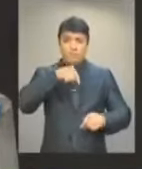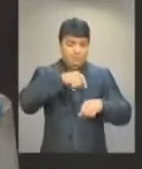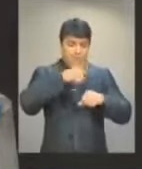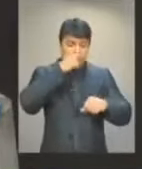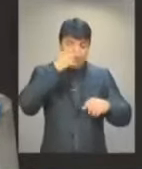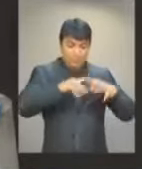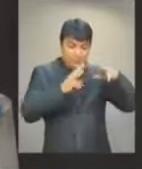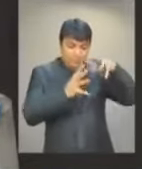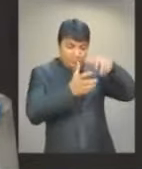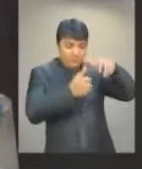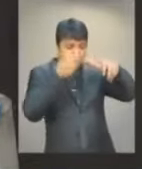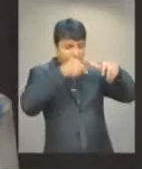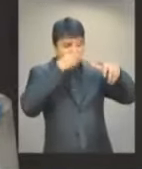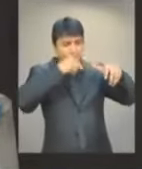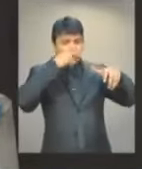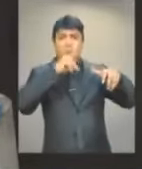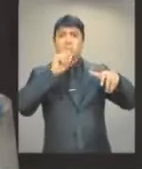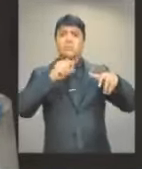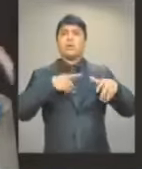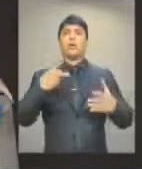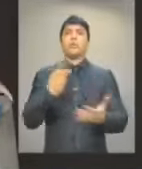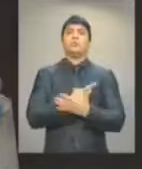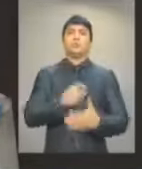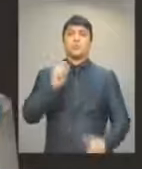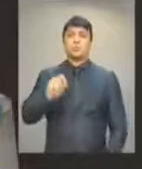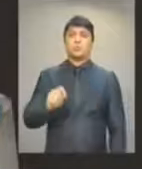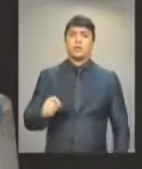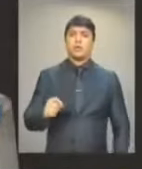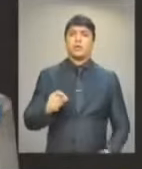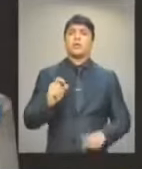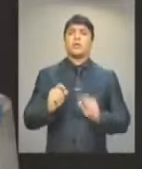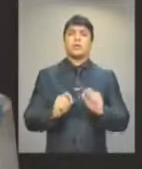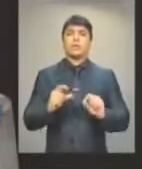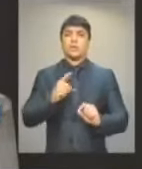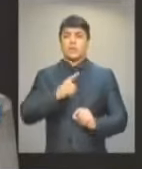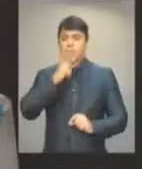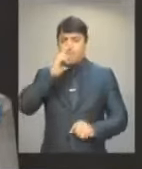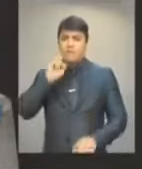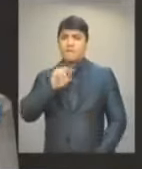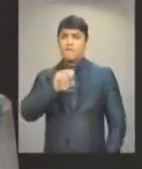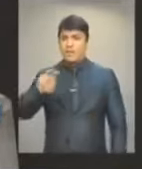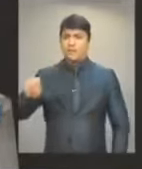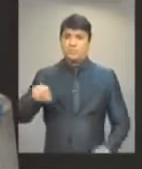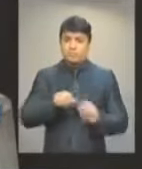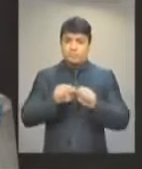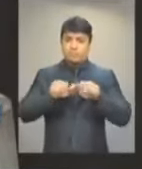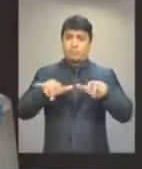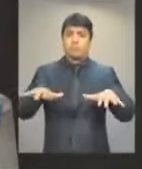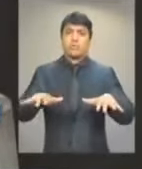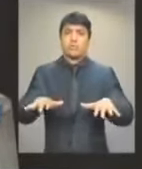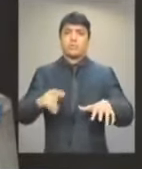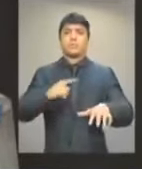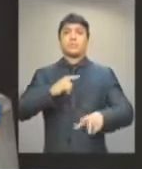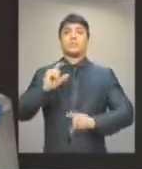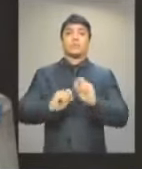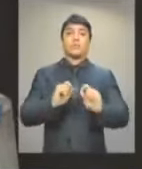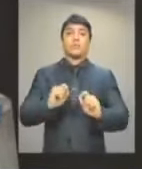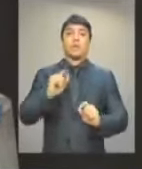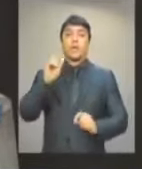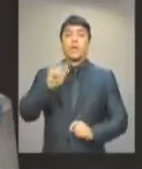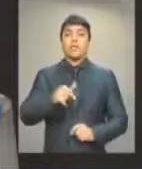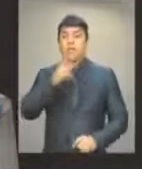mesmo planeta e sermos atravessados em nossos corpos por esse vírus, mas, obviamente, a